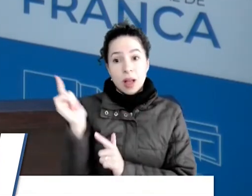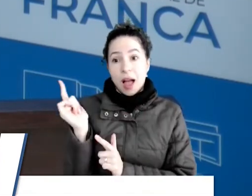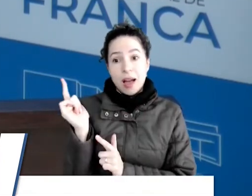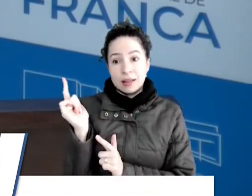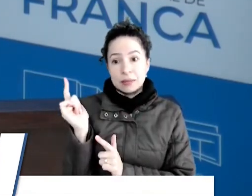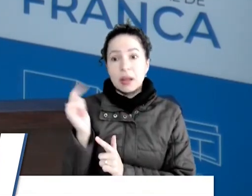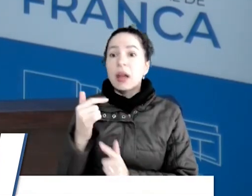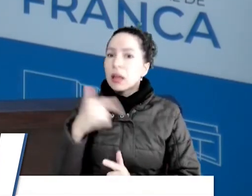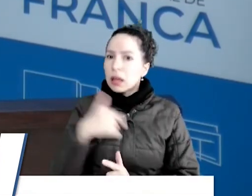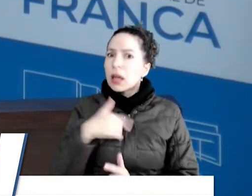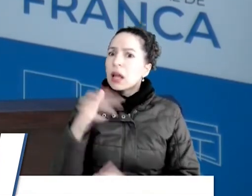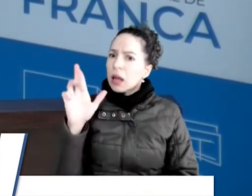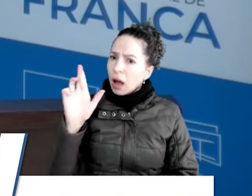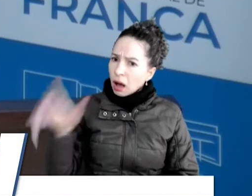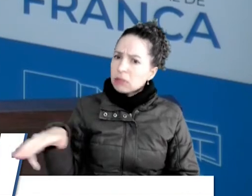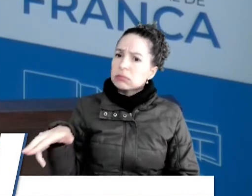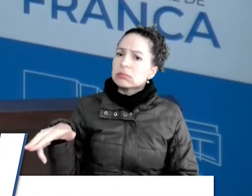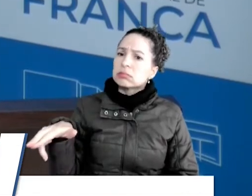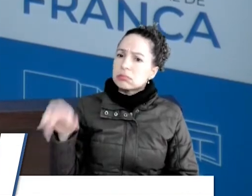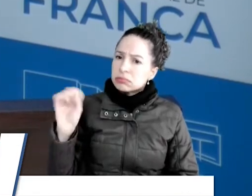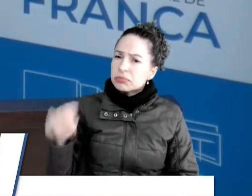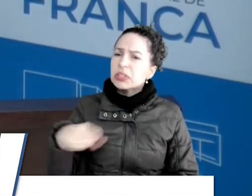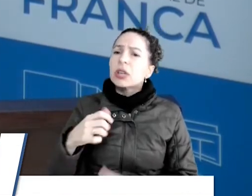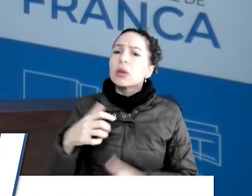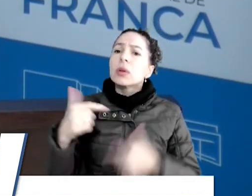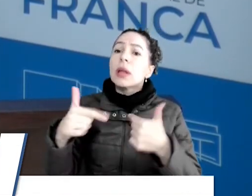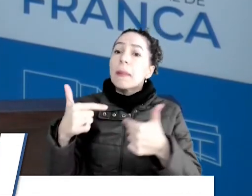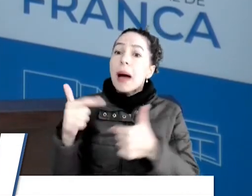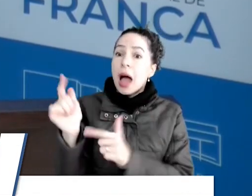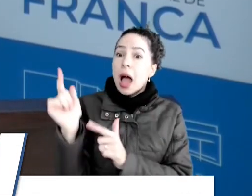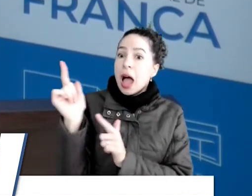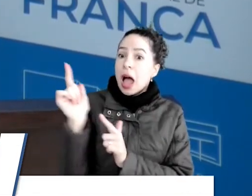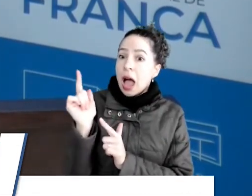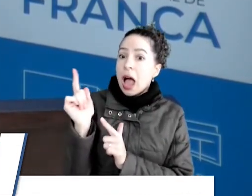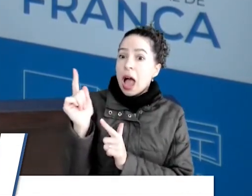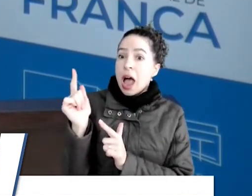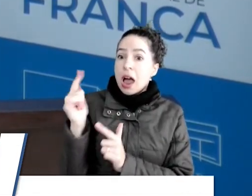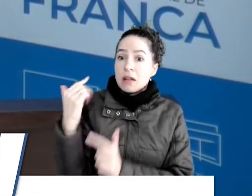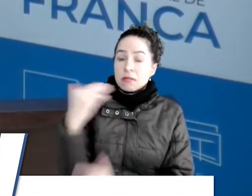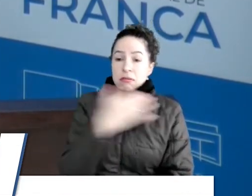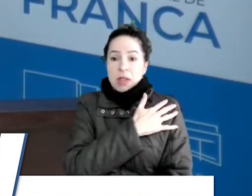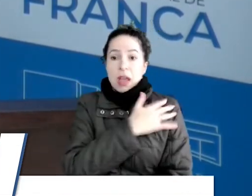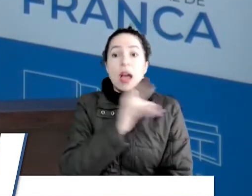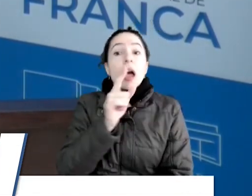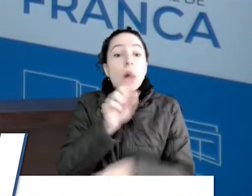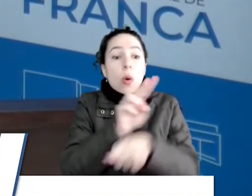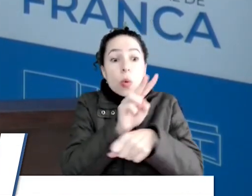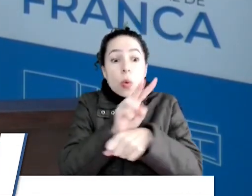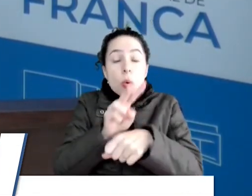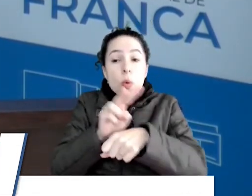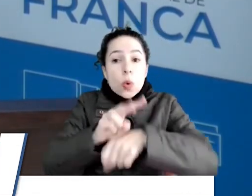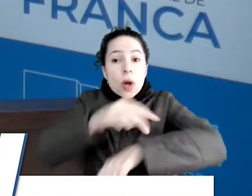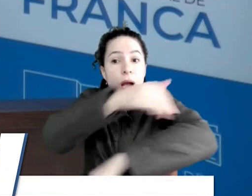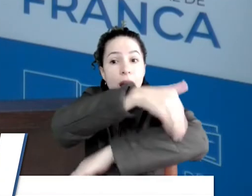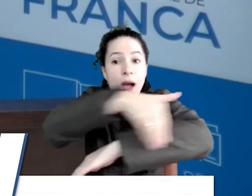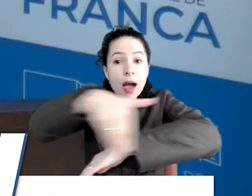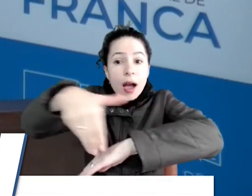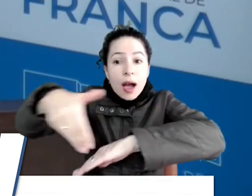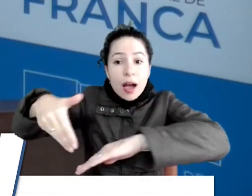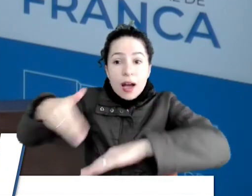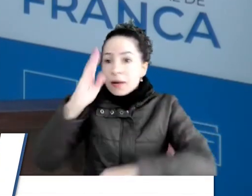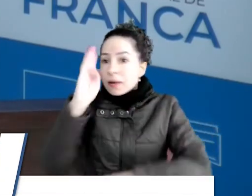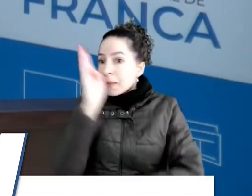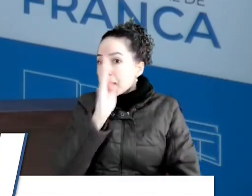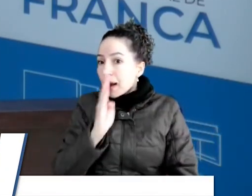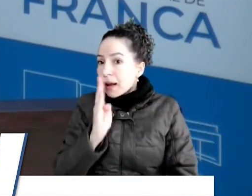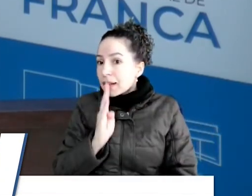muita razão. Forças Armadas têm que cuidar das divisas que o Brasil tem que preocupar